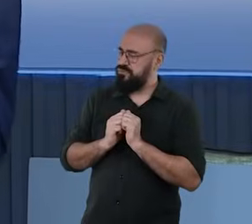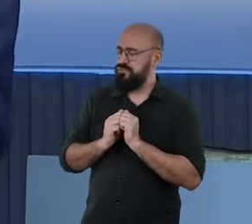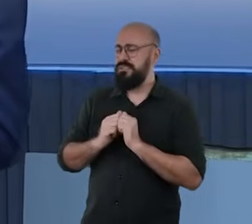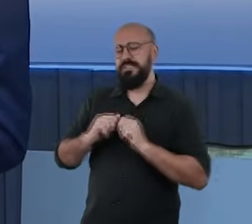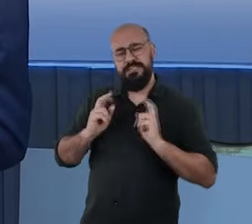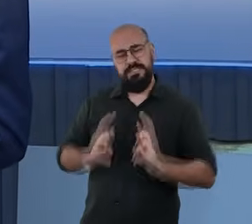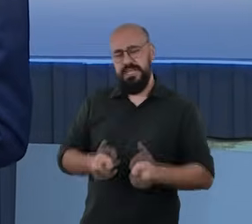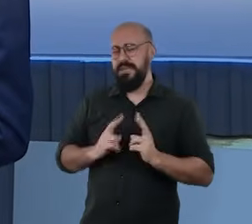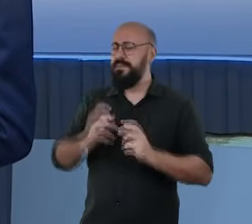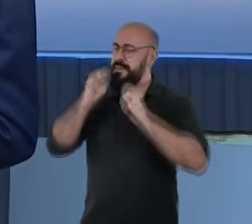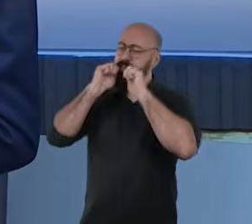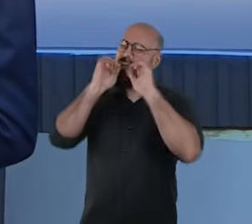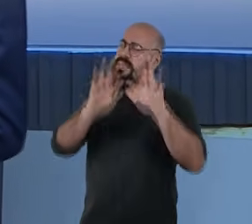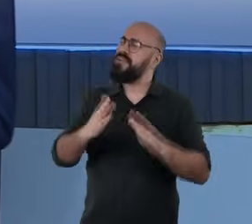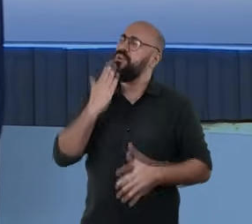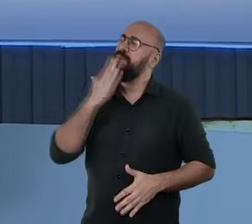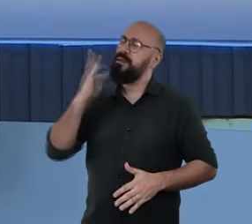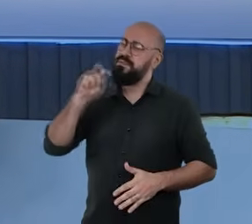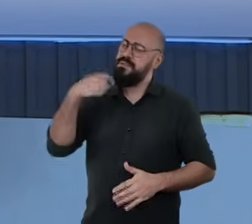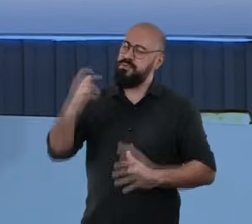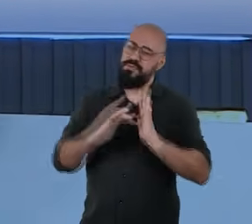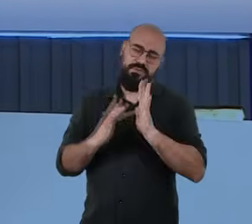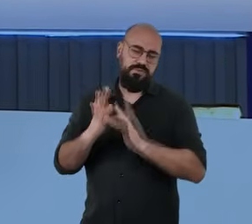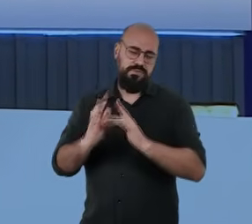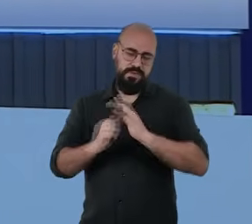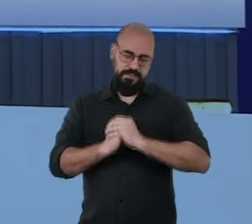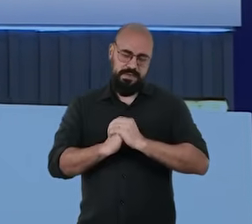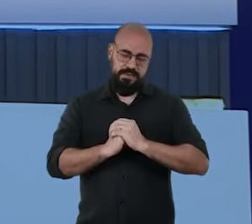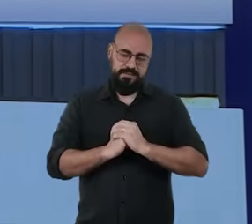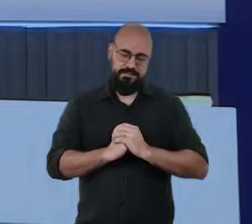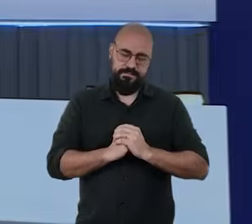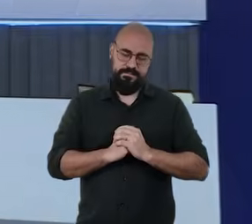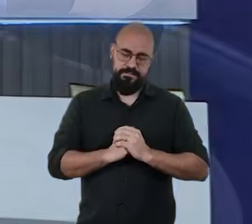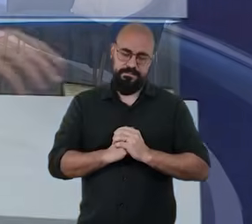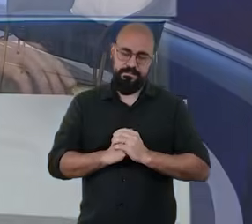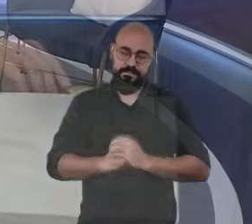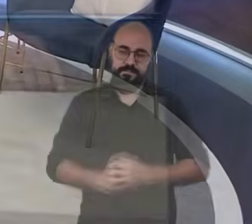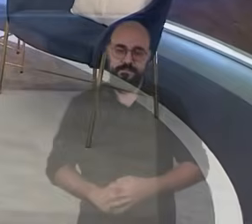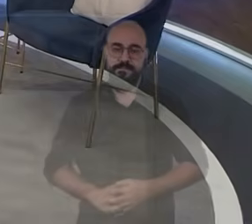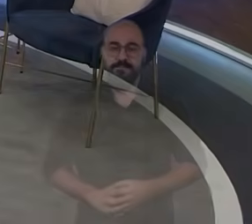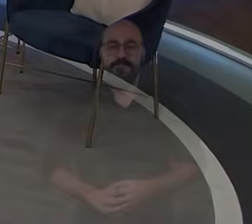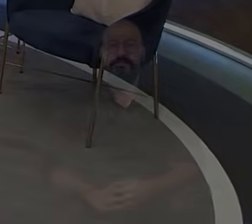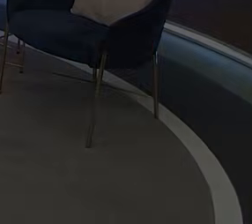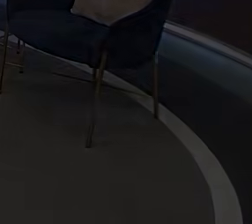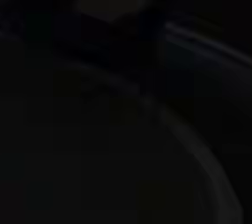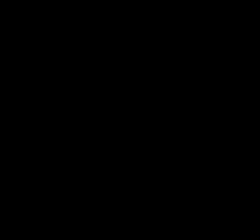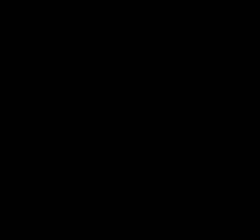sempre. São bênçãos que eu lhe peço no nome de Jesus. Amém.